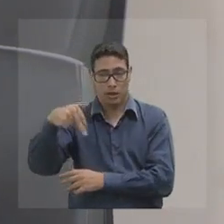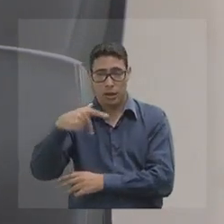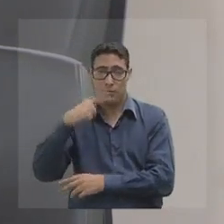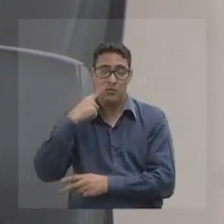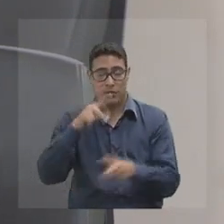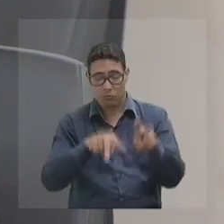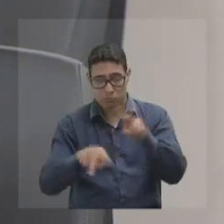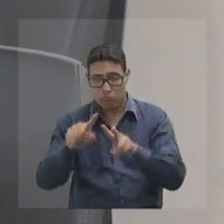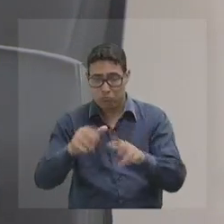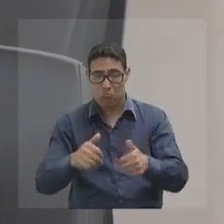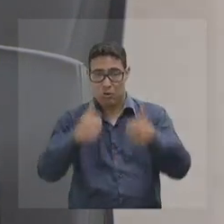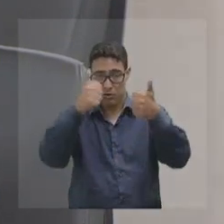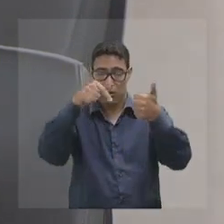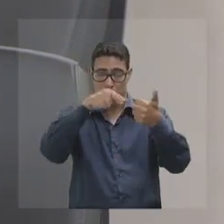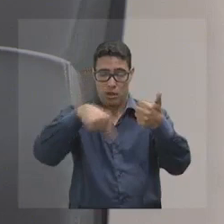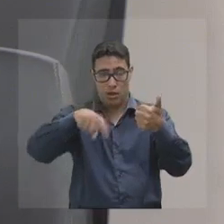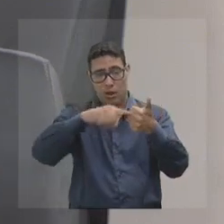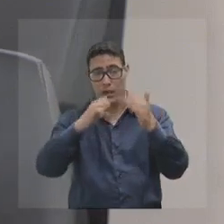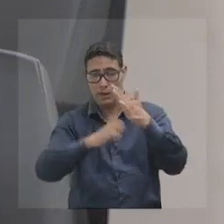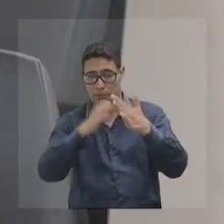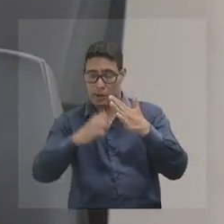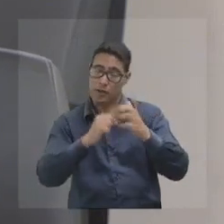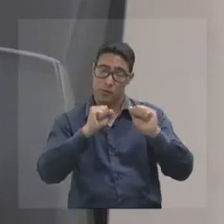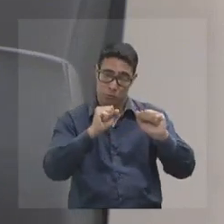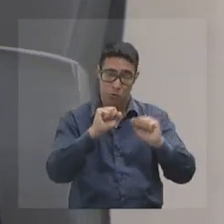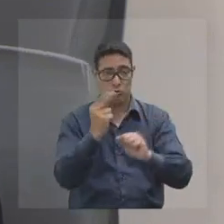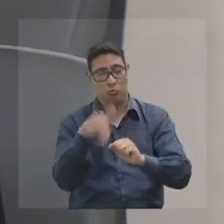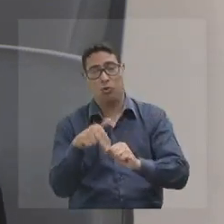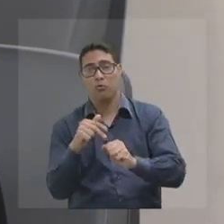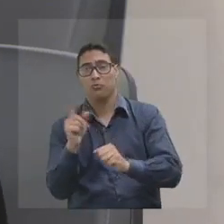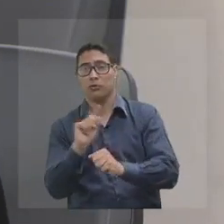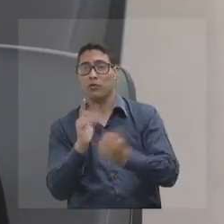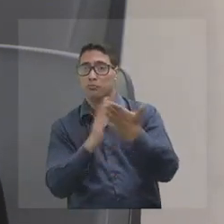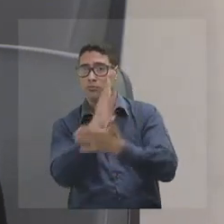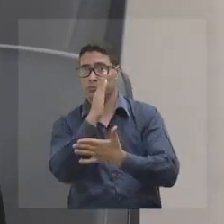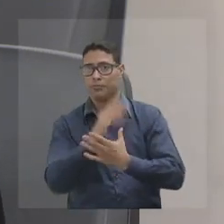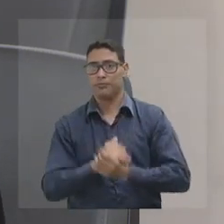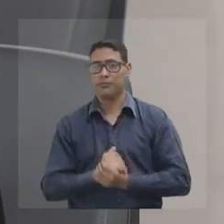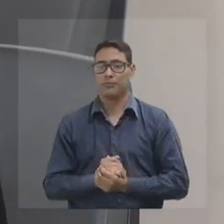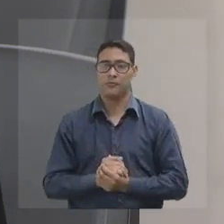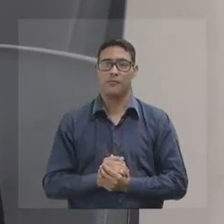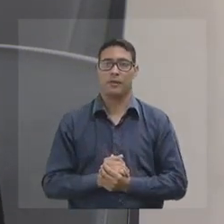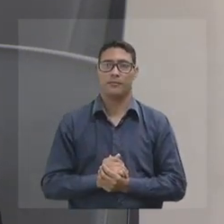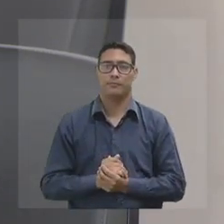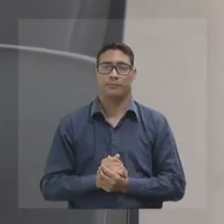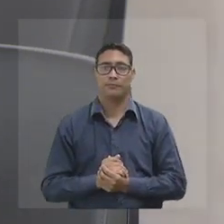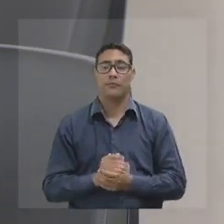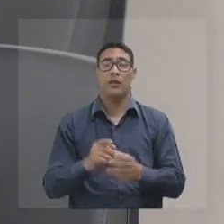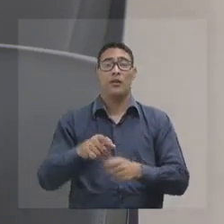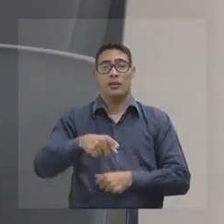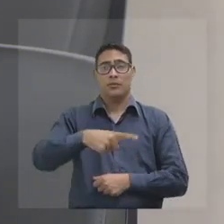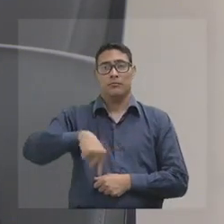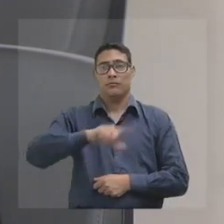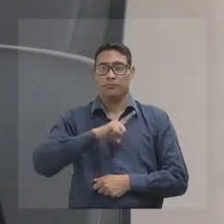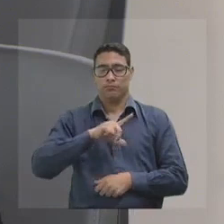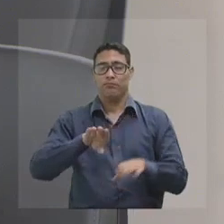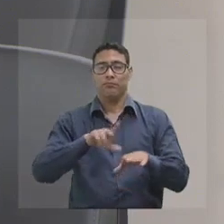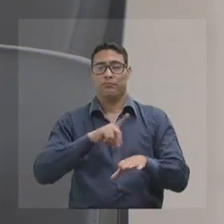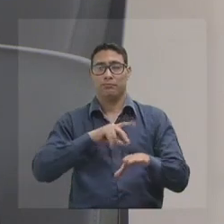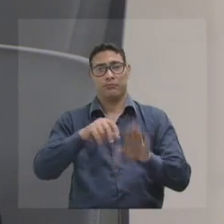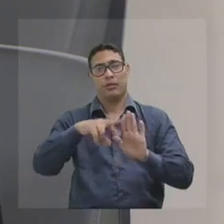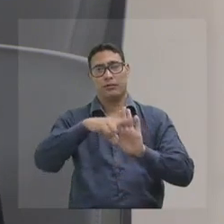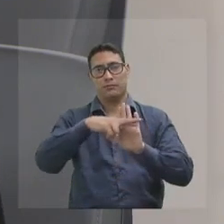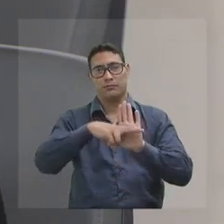empresas com prioritárias ou não a partir desses critérios objetivos nós estamos na regulamentação